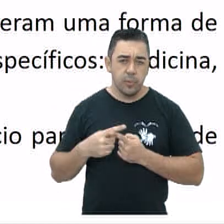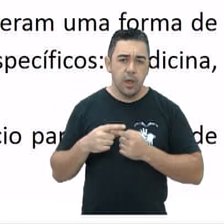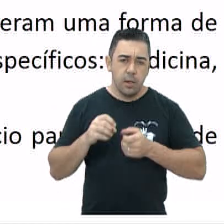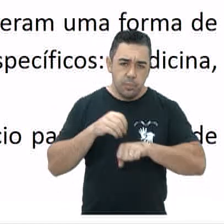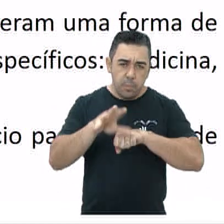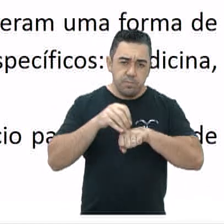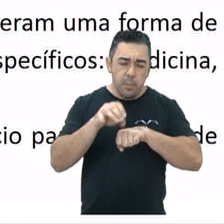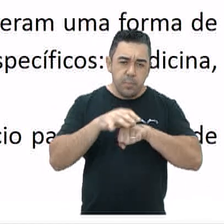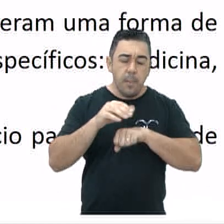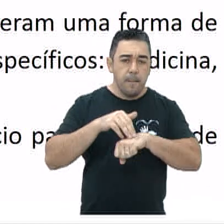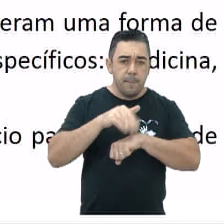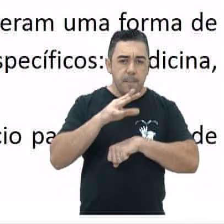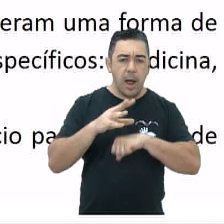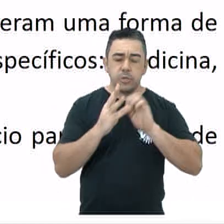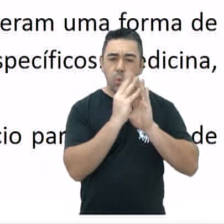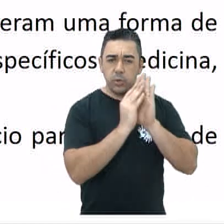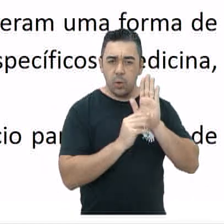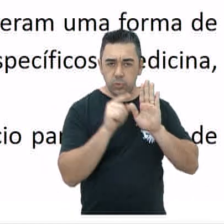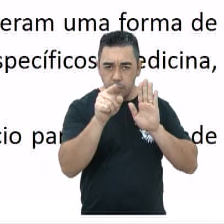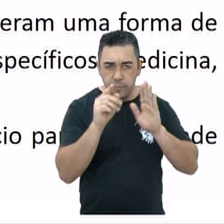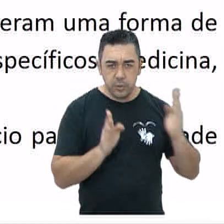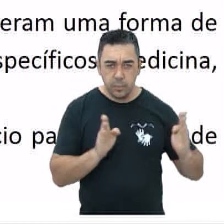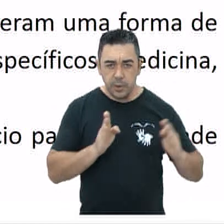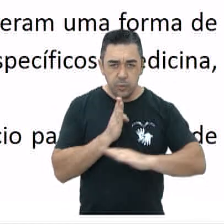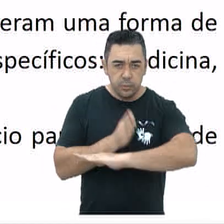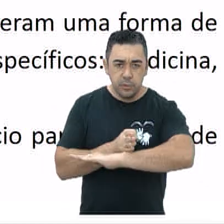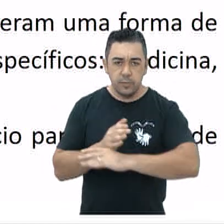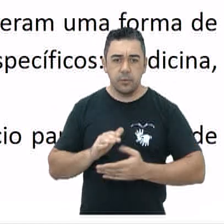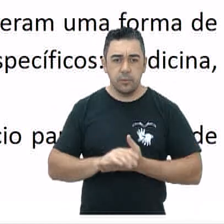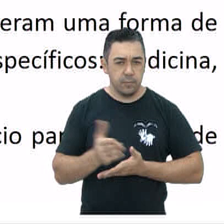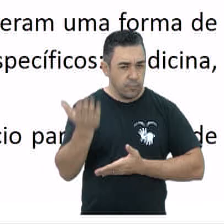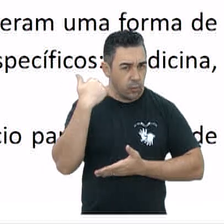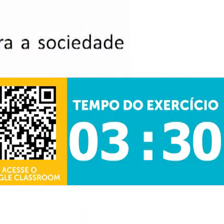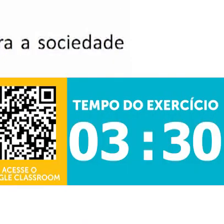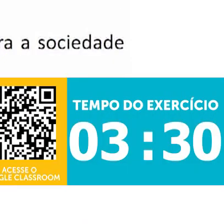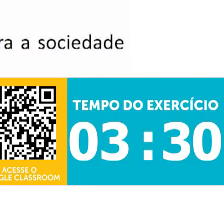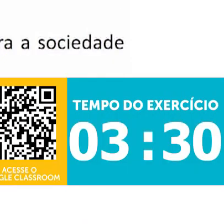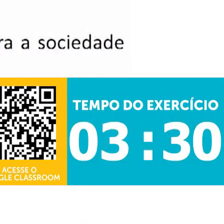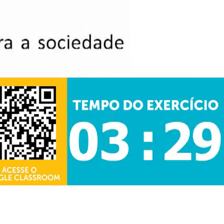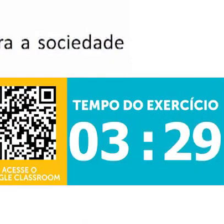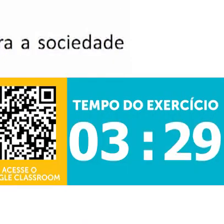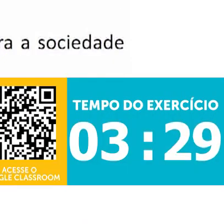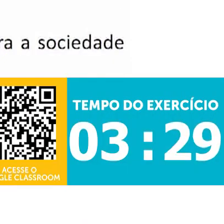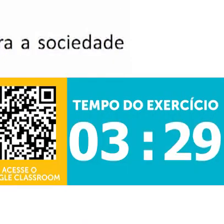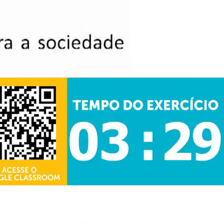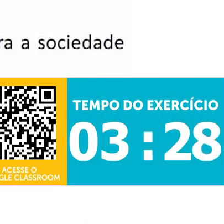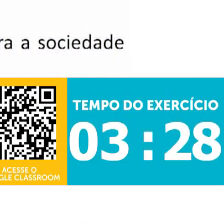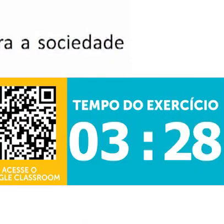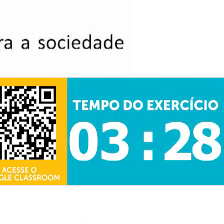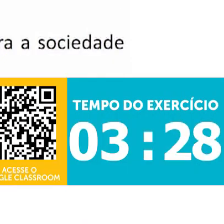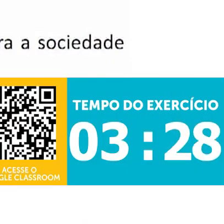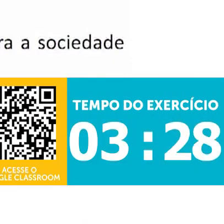mais conteúdo e noção desse período para vocês. Já voltamos.